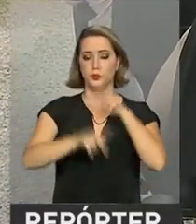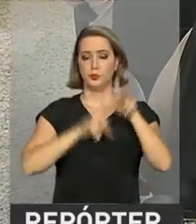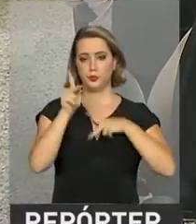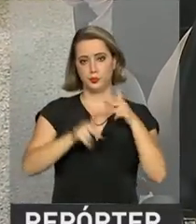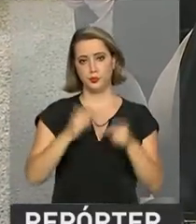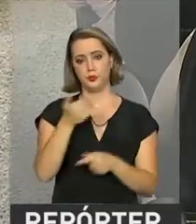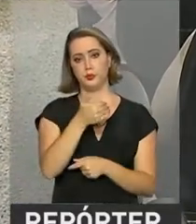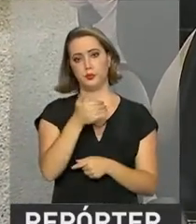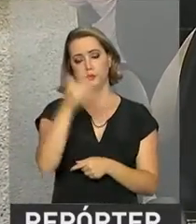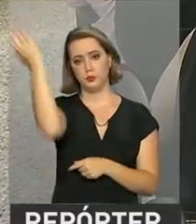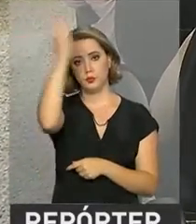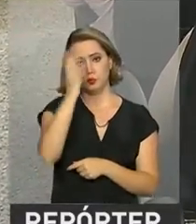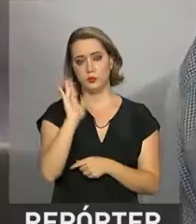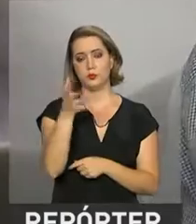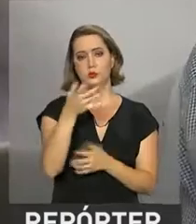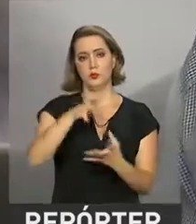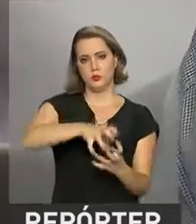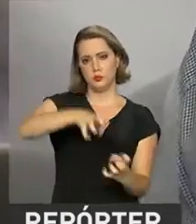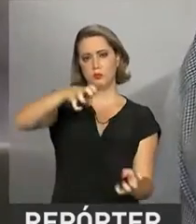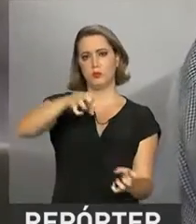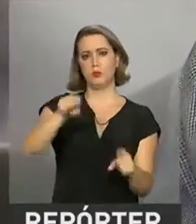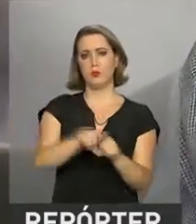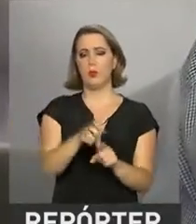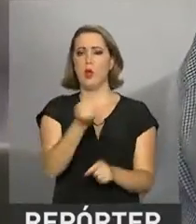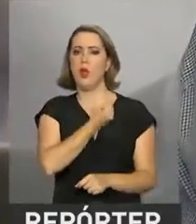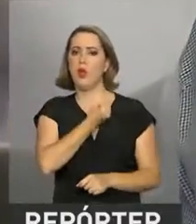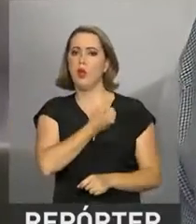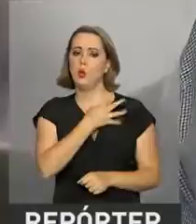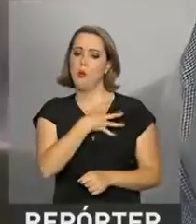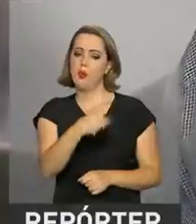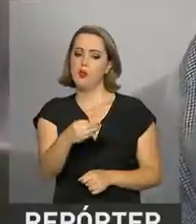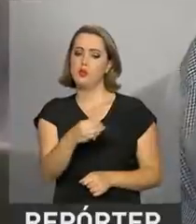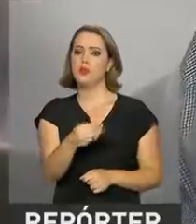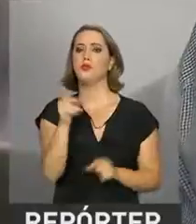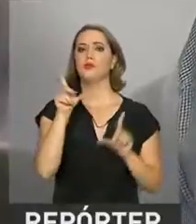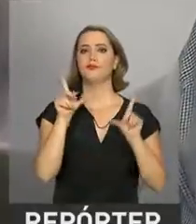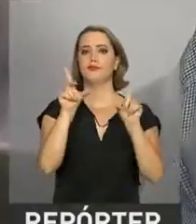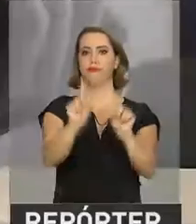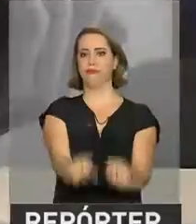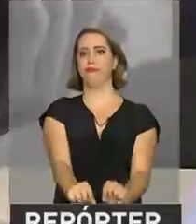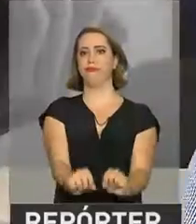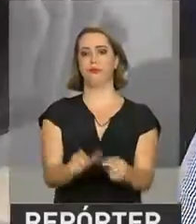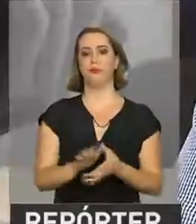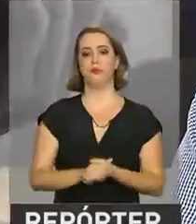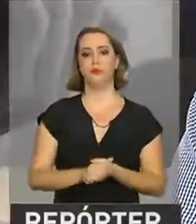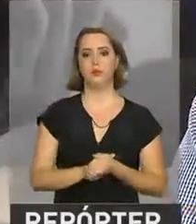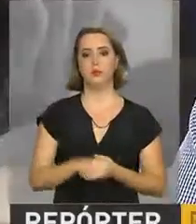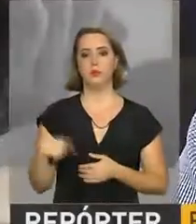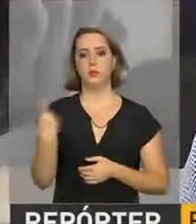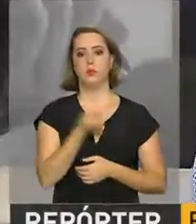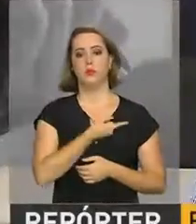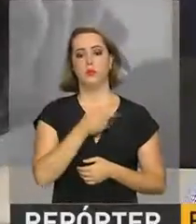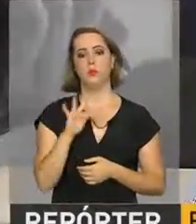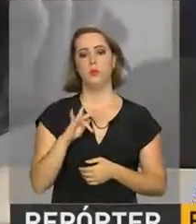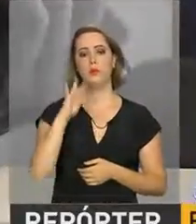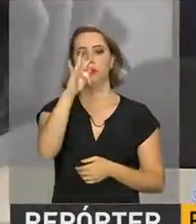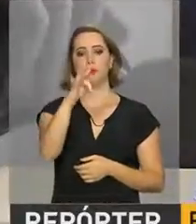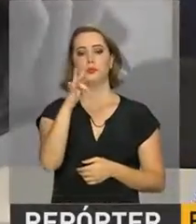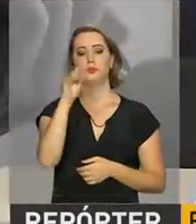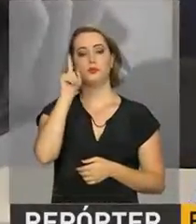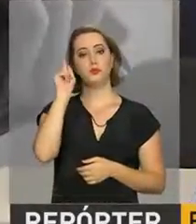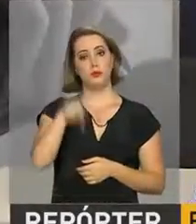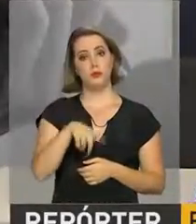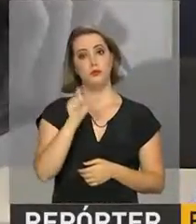está envelhecendo eo número médio de filhos por mulher tem caído nosso futuro é de que